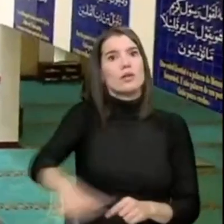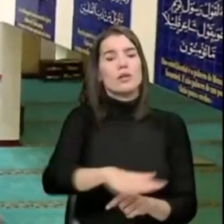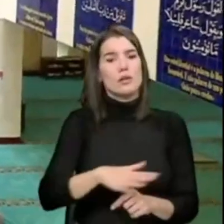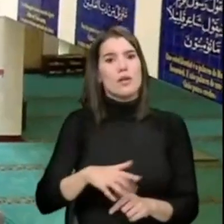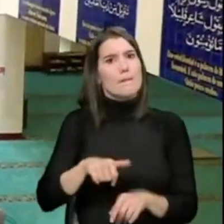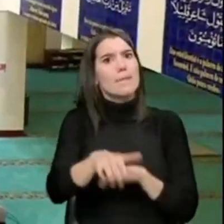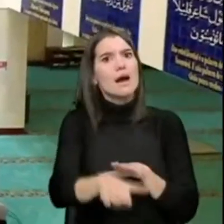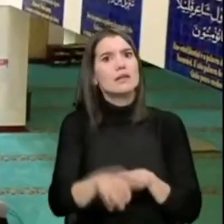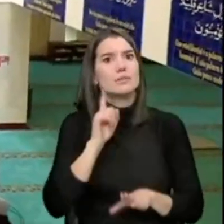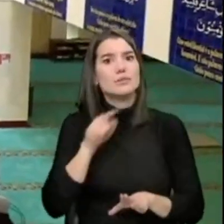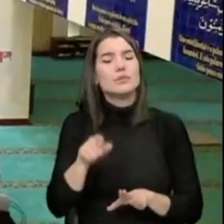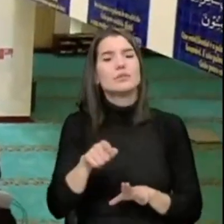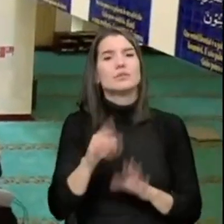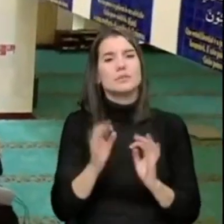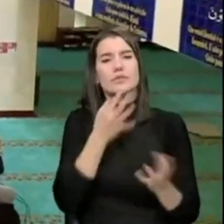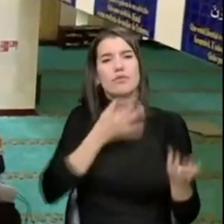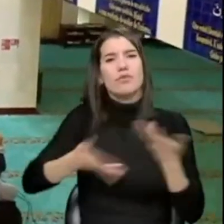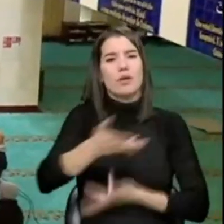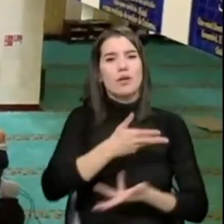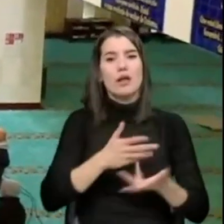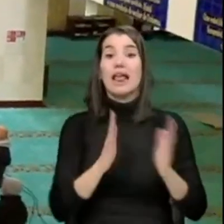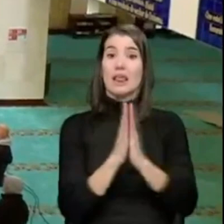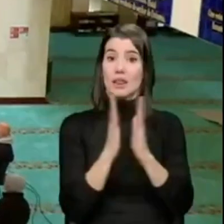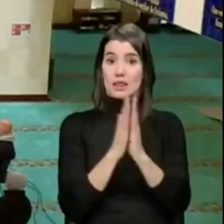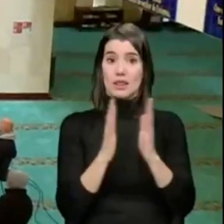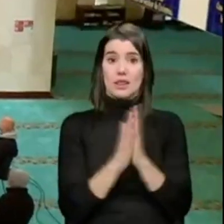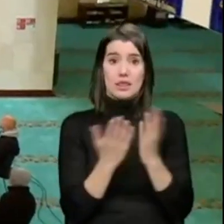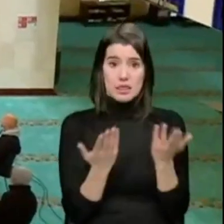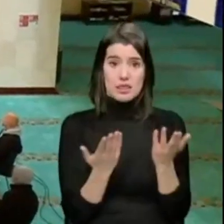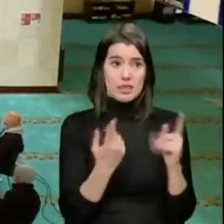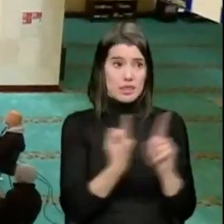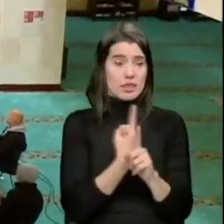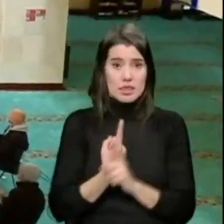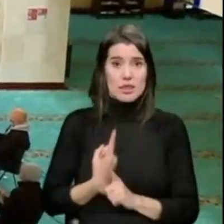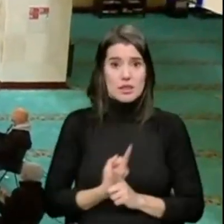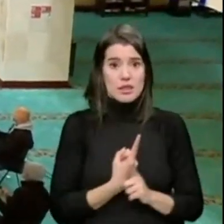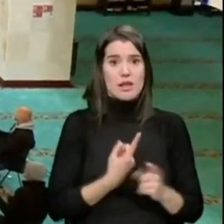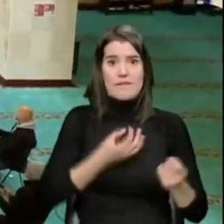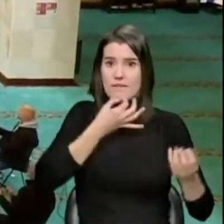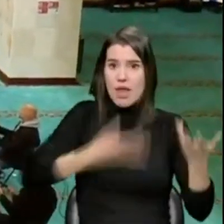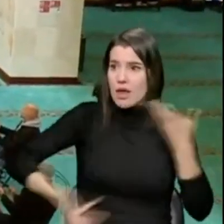Discutir a religião não é discutir outra vez o que nos,